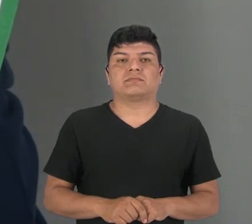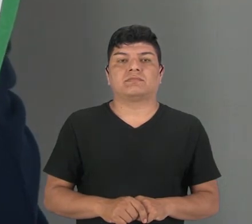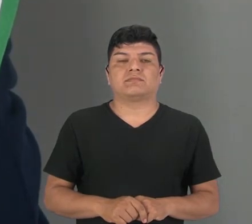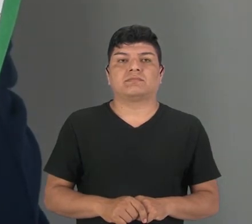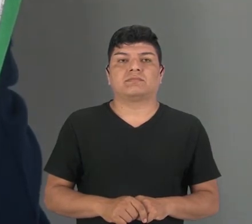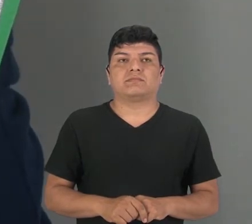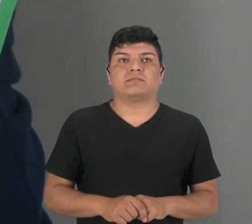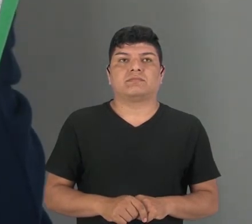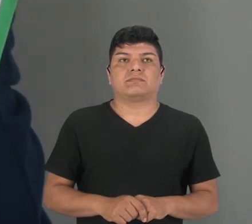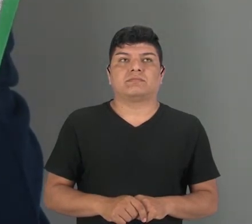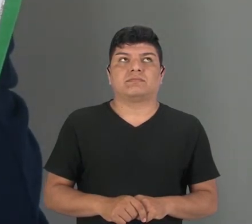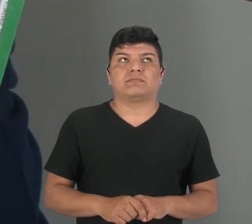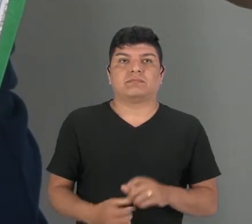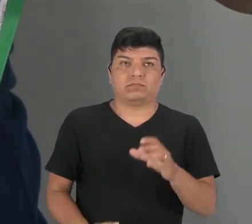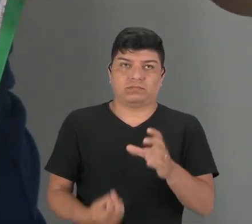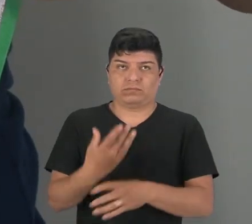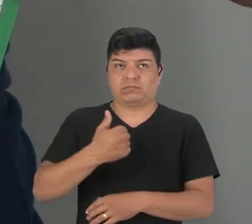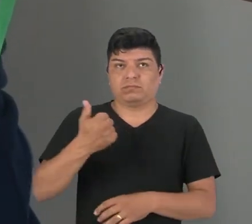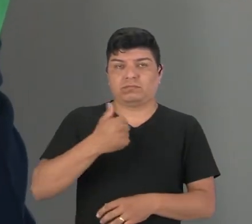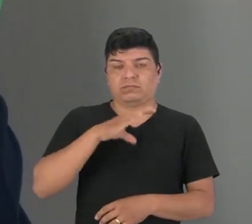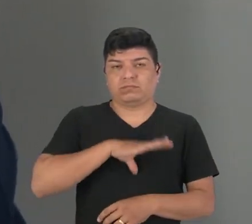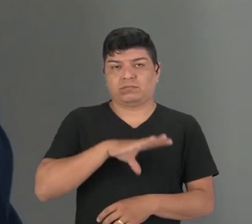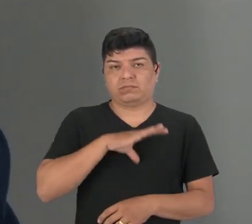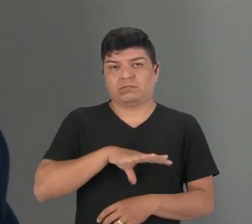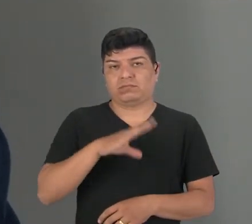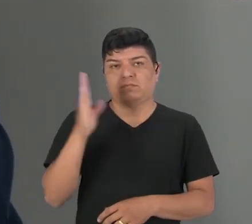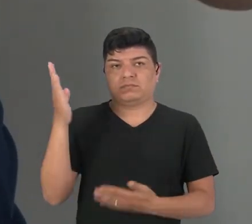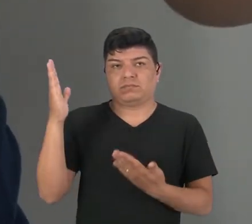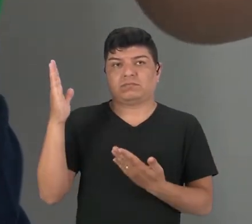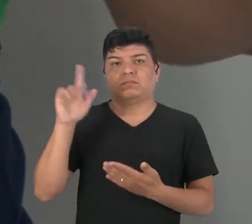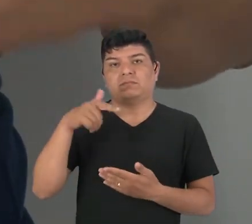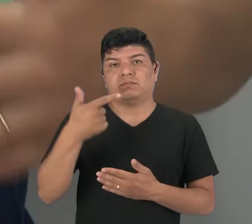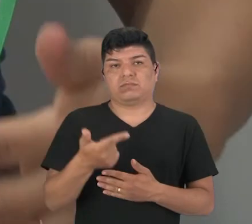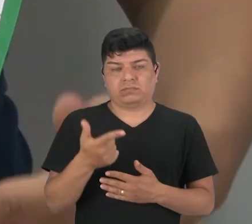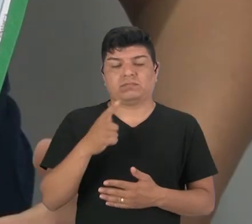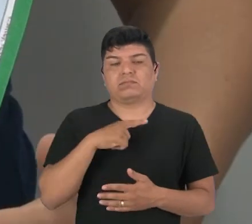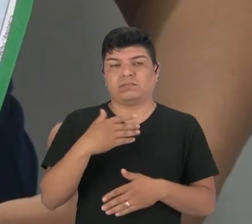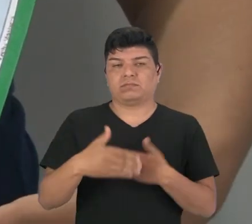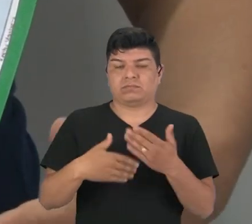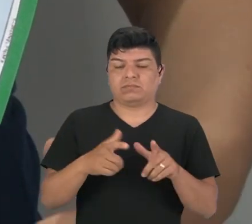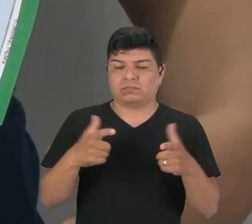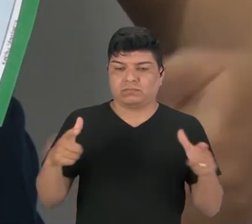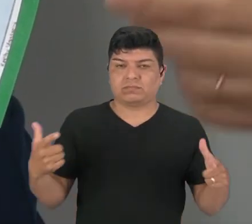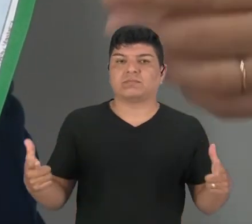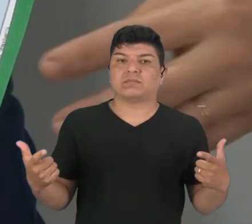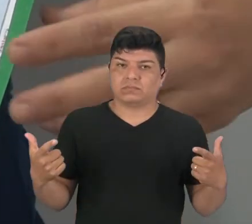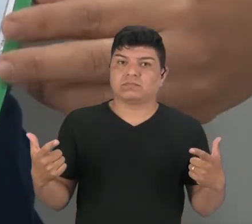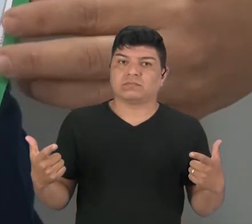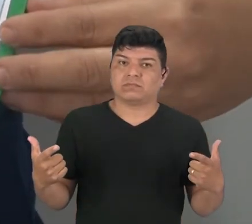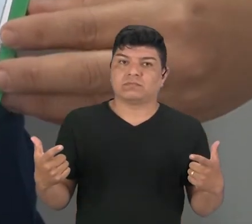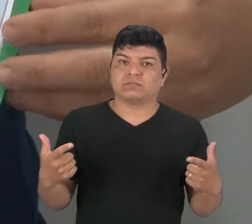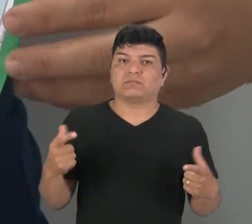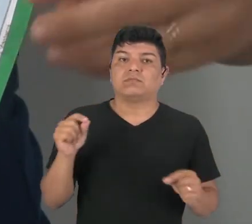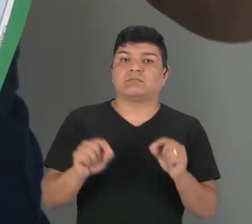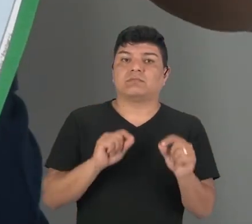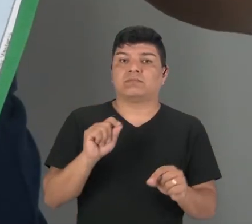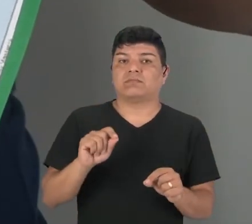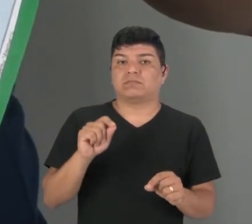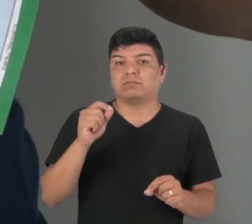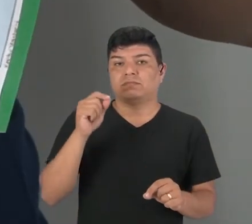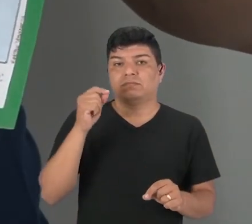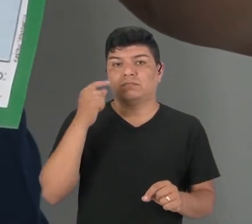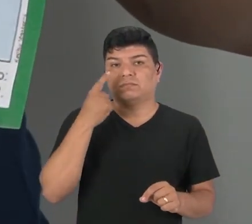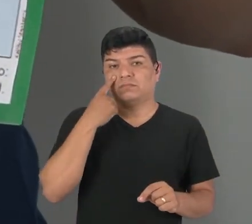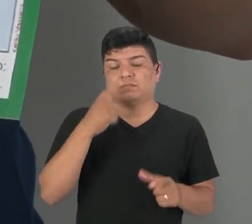Que é a China. Então, surgiu as primeiras cidades aqui. Depois, é claro, foi se expandindo. à medida que eles foram,